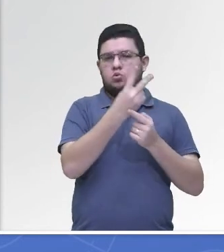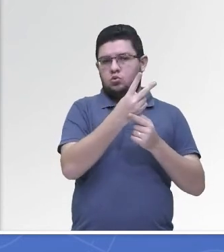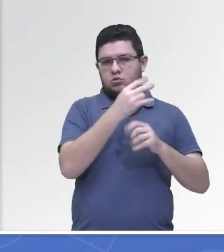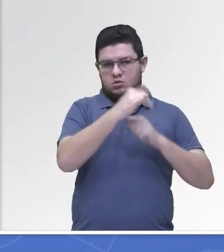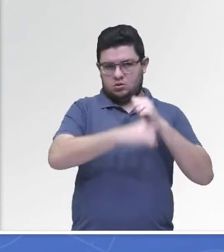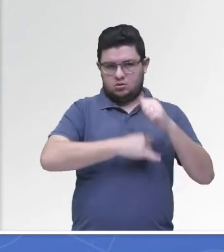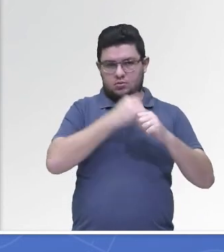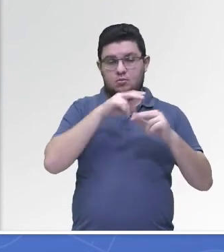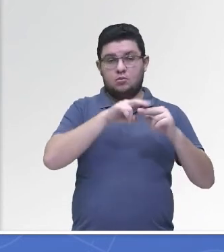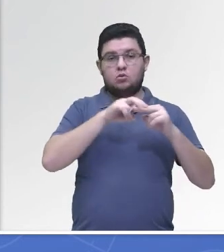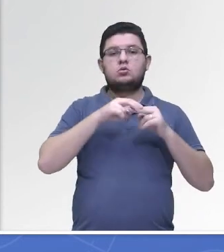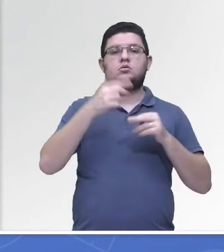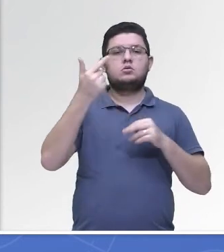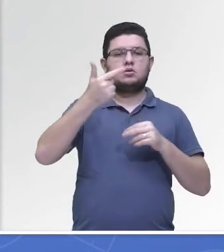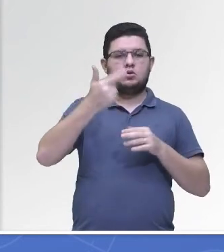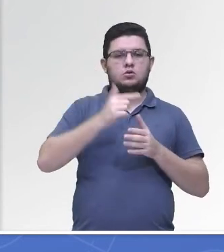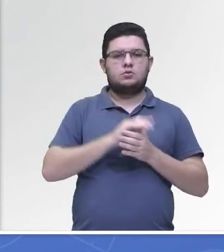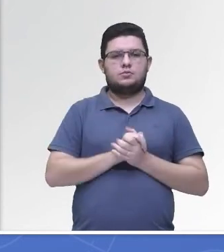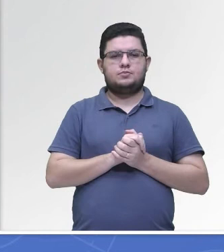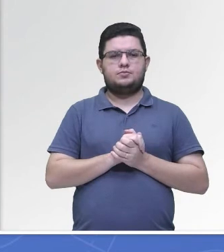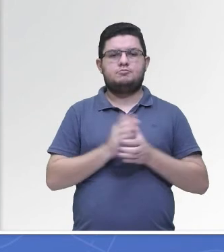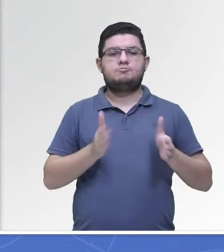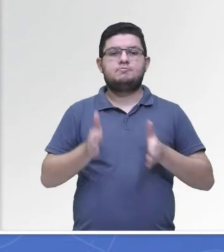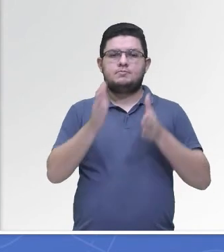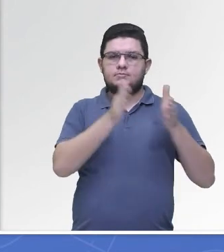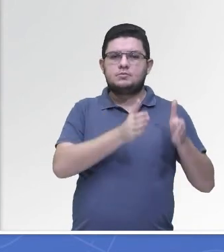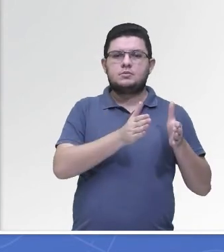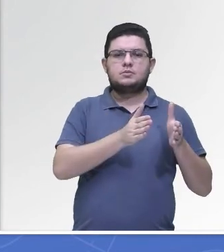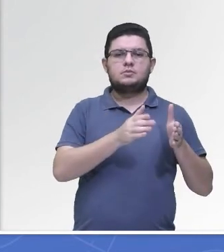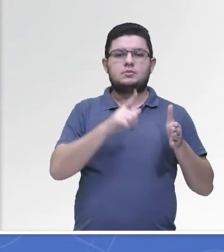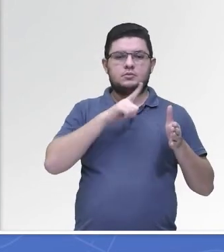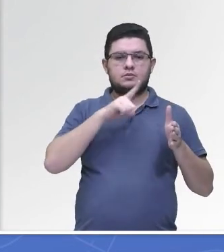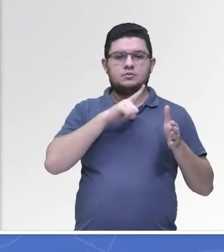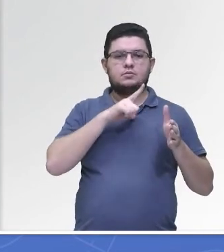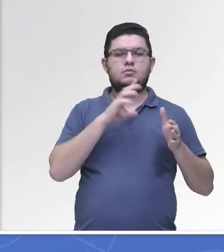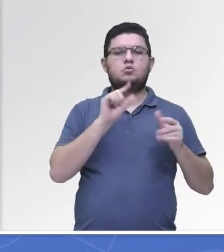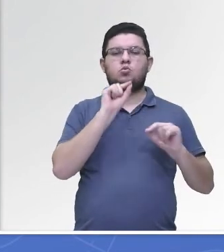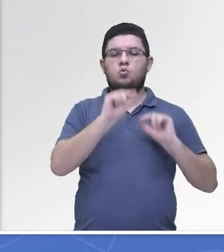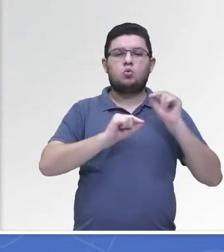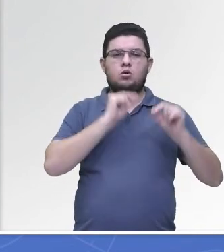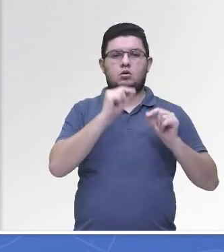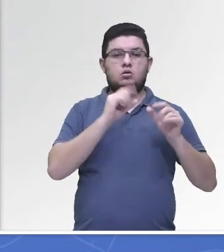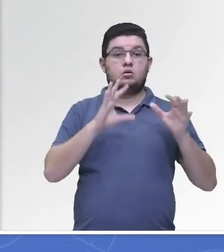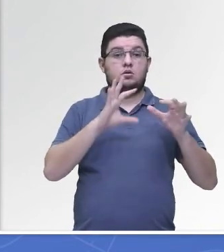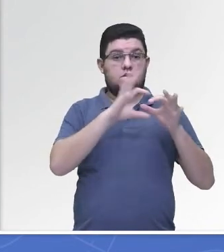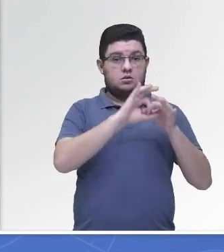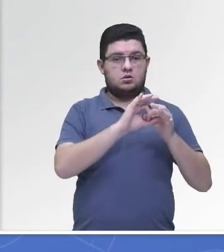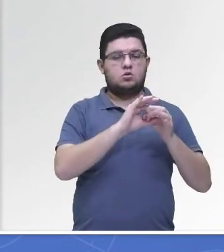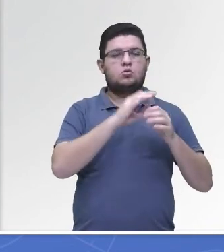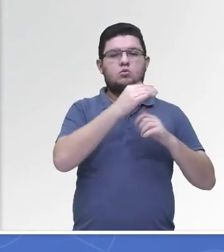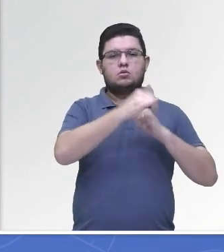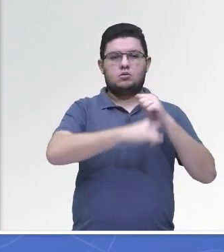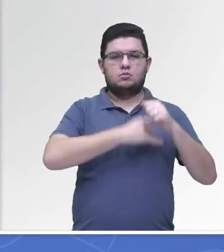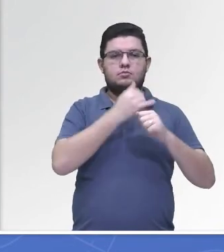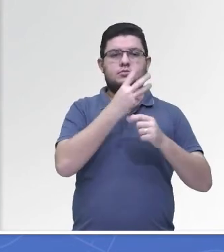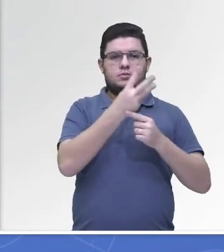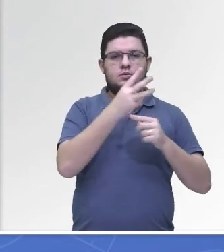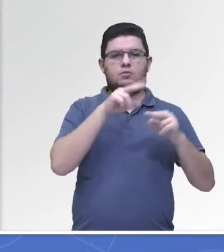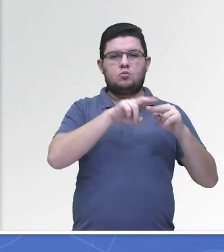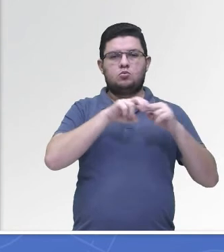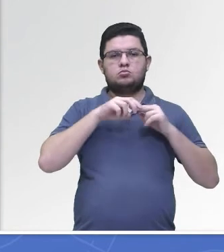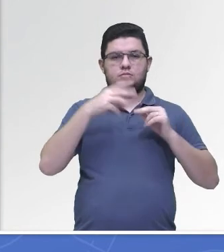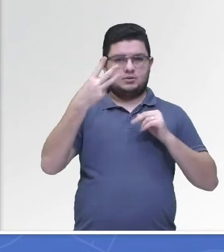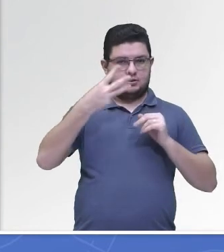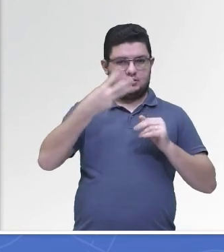está ligado a 1, 2, 3, portanto, ele é terciário. Esse aqui,